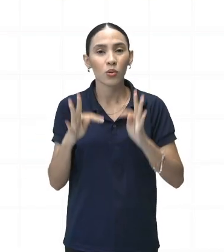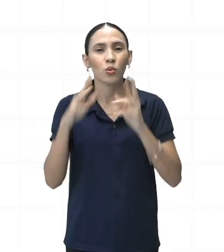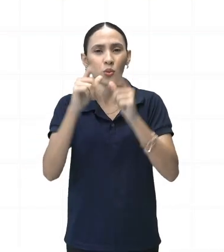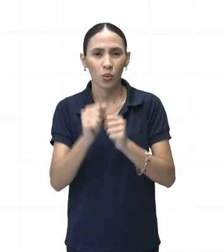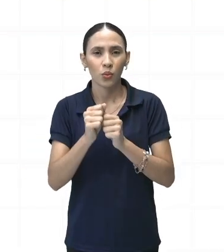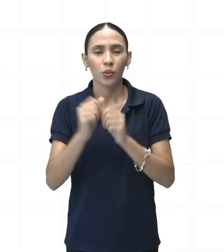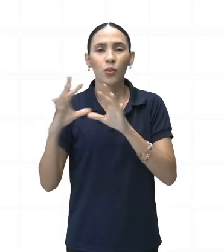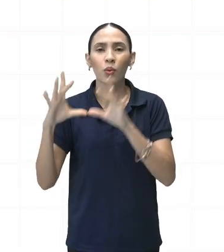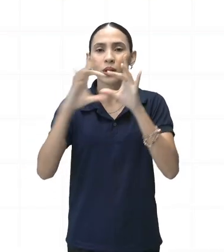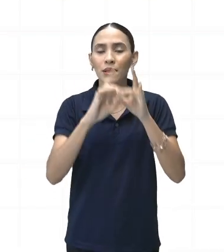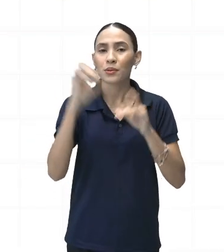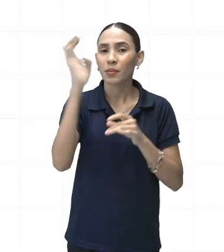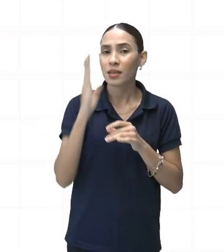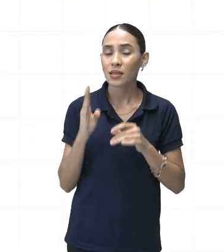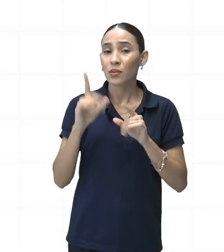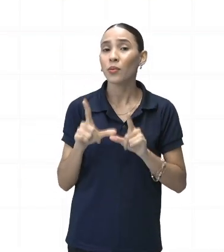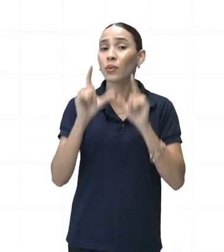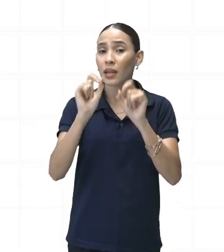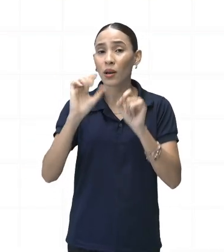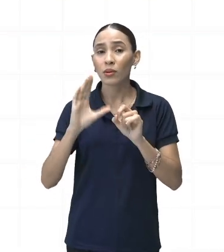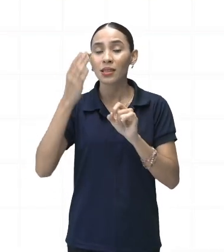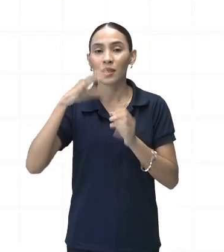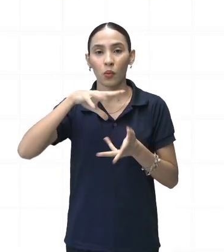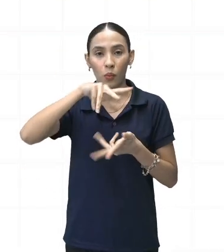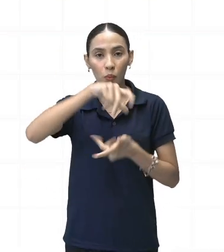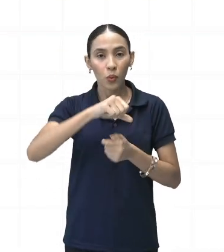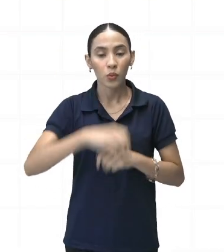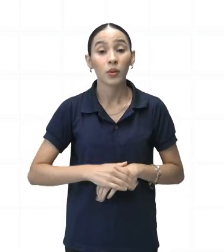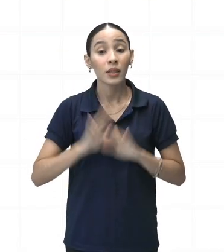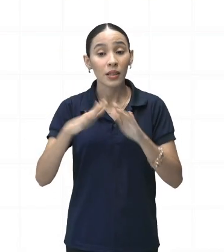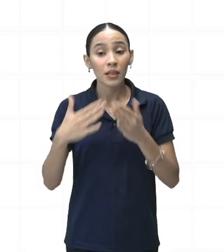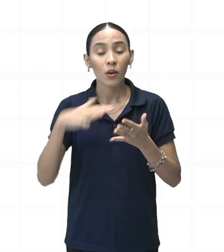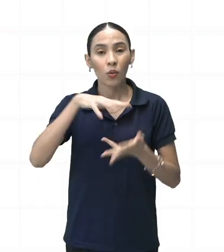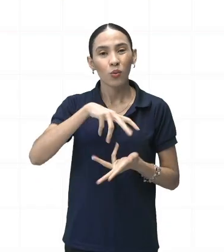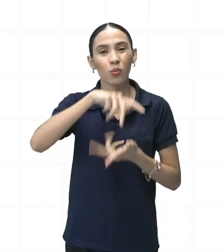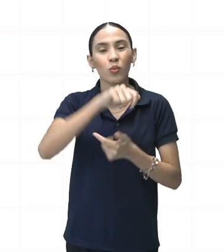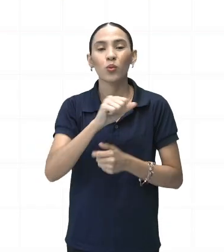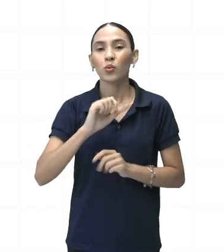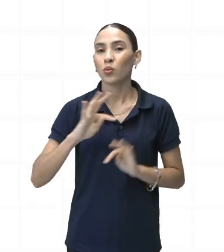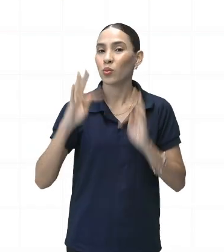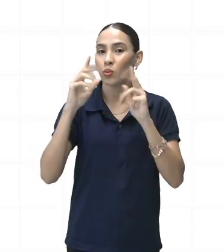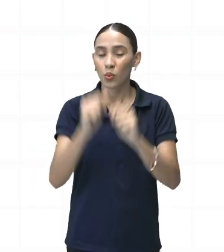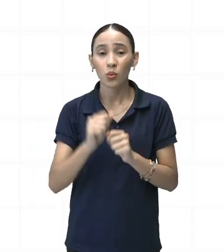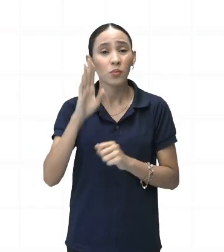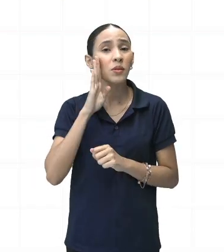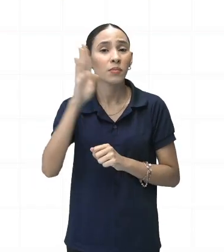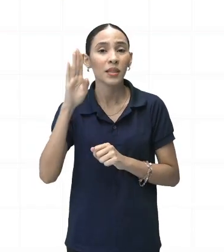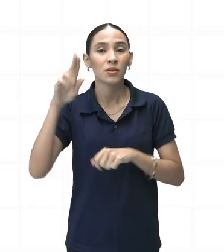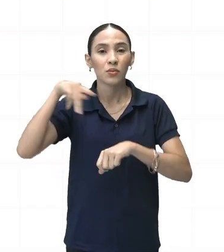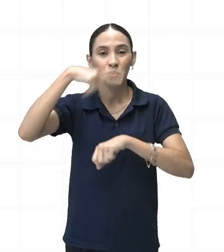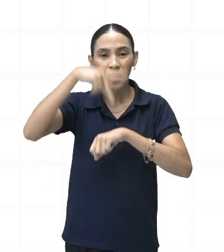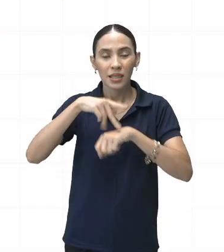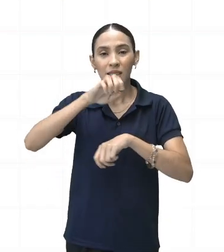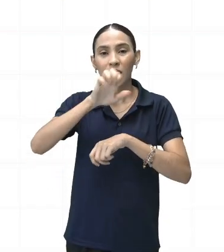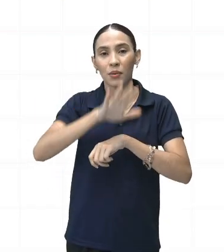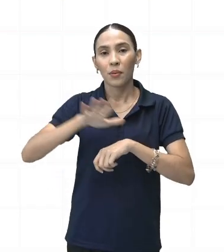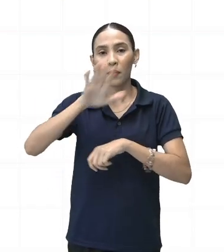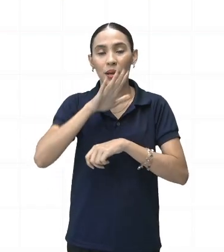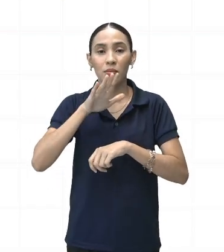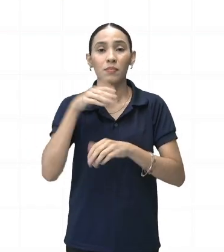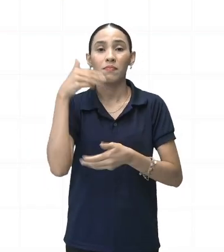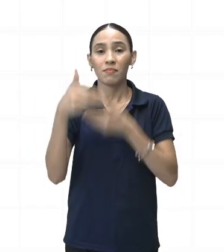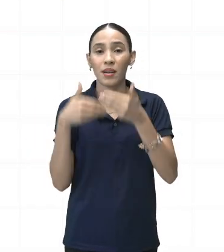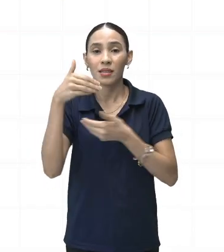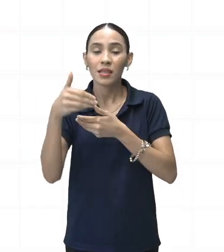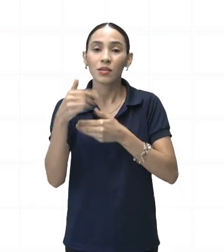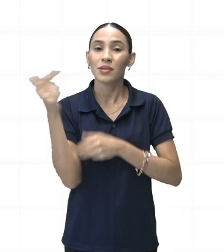do Brasil, o que estava acontecendo no mundo? Bem, o mundo todo, né, principalmente ali os países europeus, estavam já passando